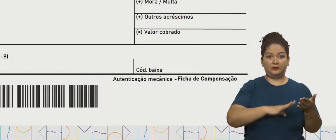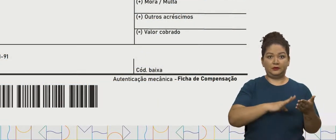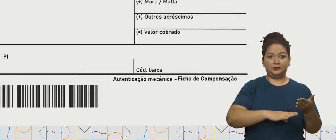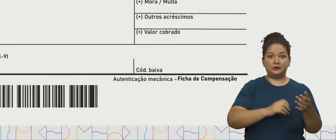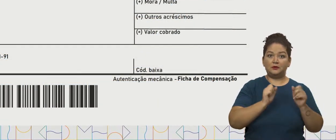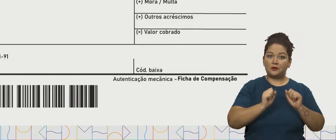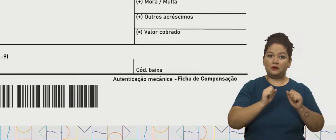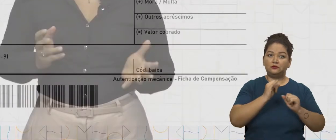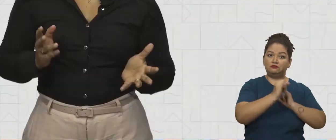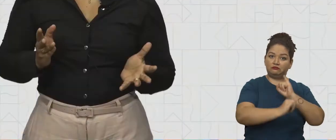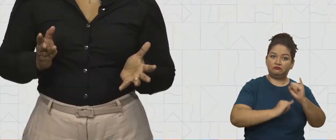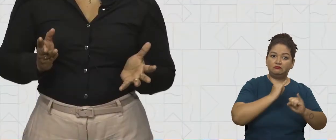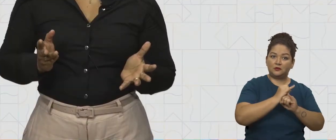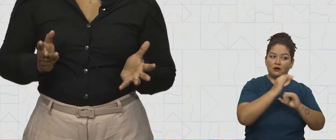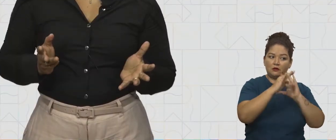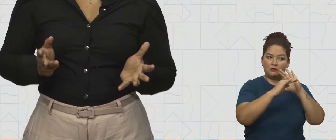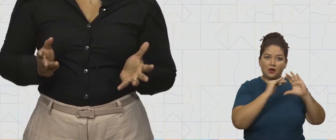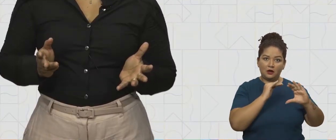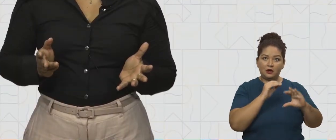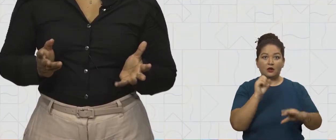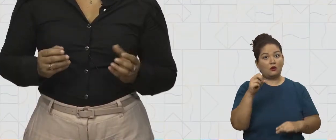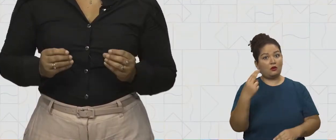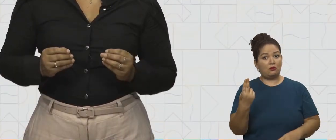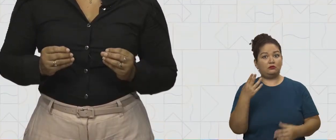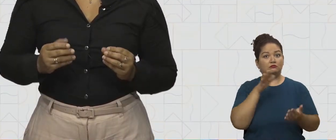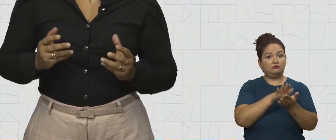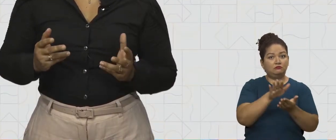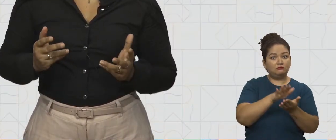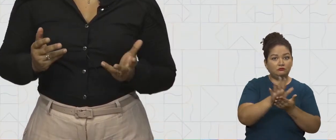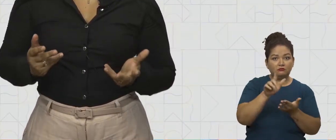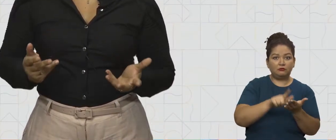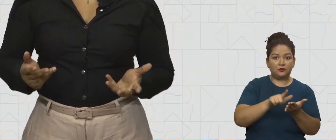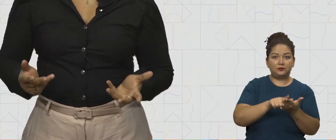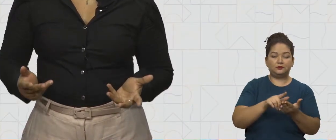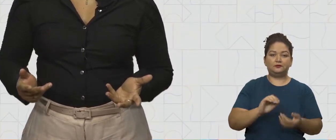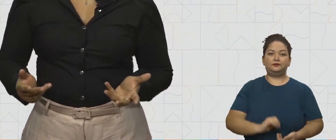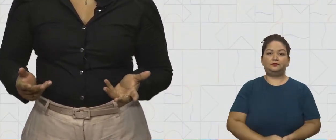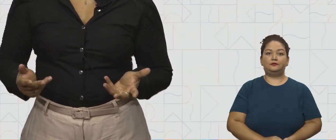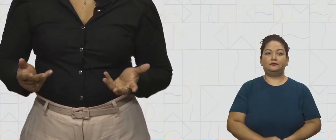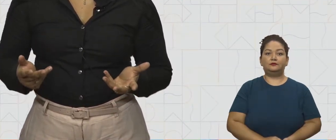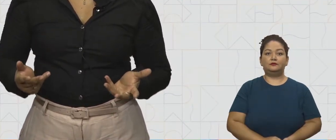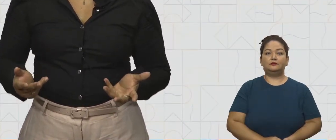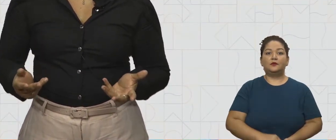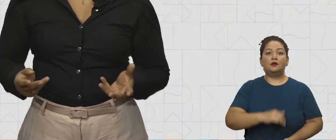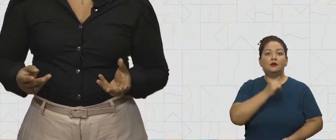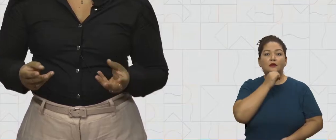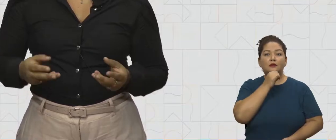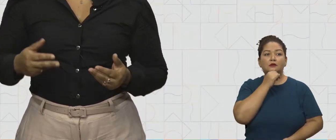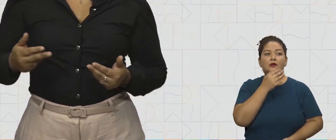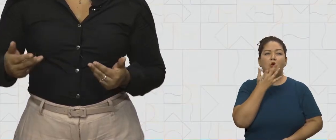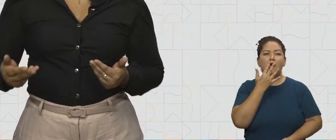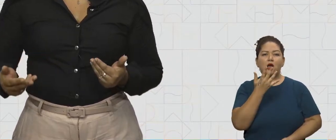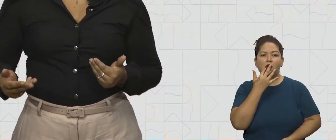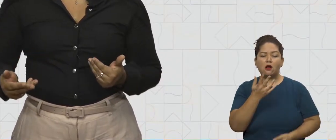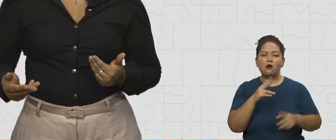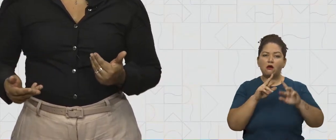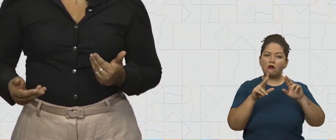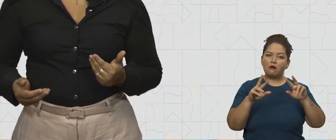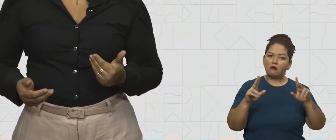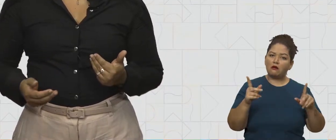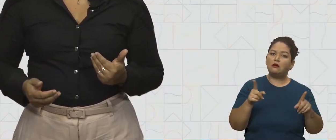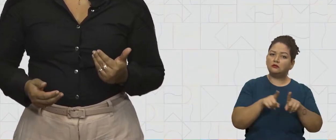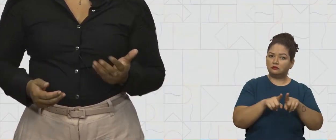ou impresso. Este é um exemplo de boleto. Nós temos muitos exemplos em nossa volta. Uns